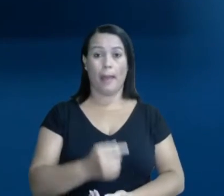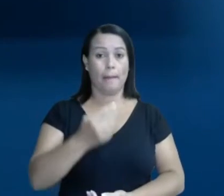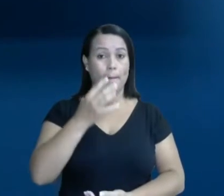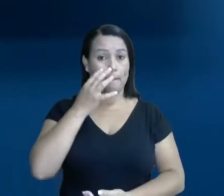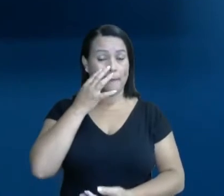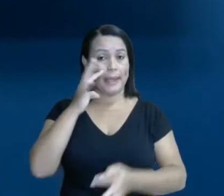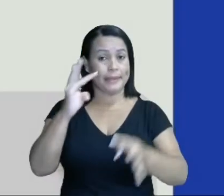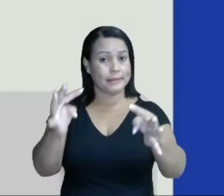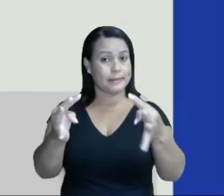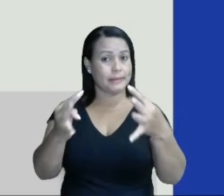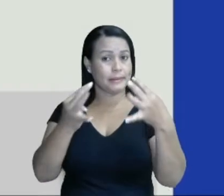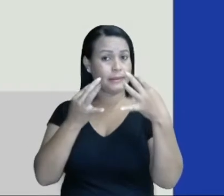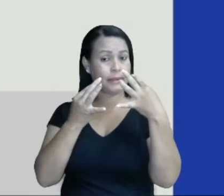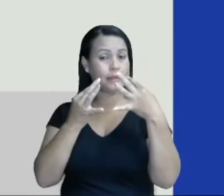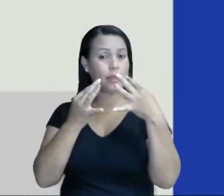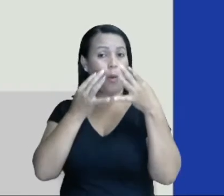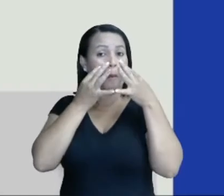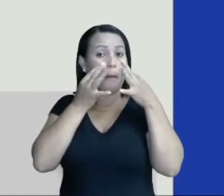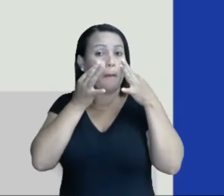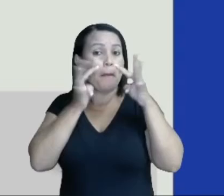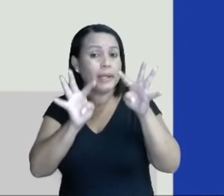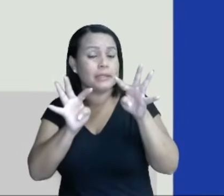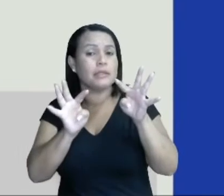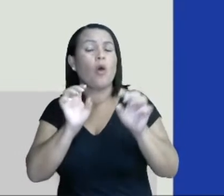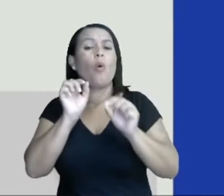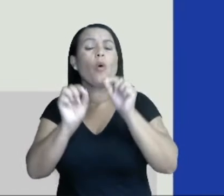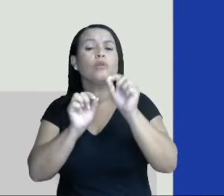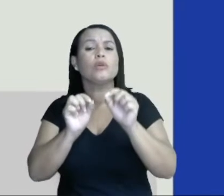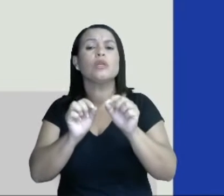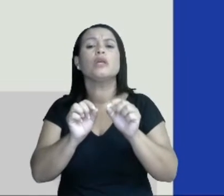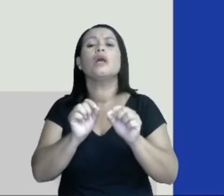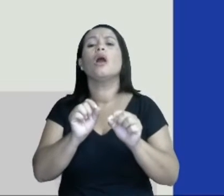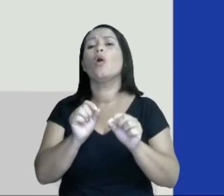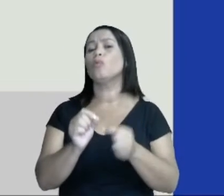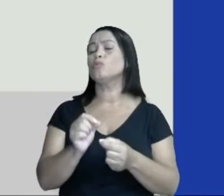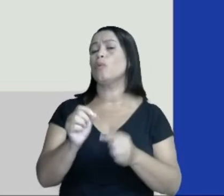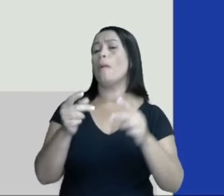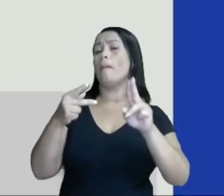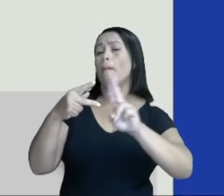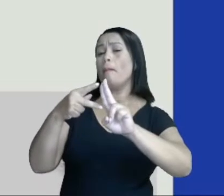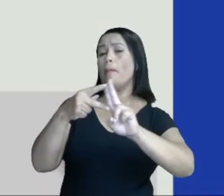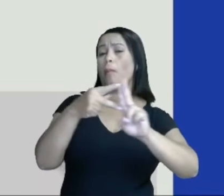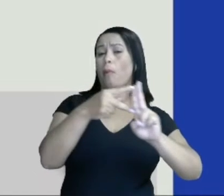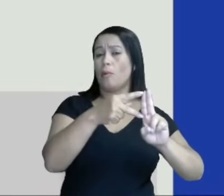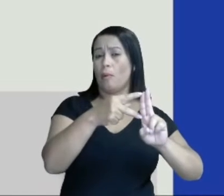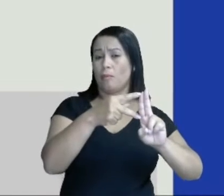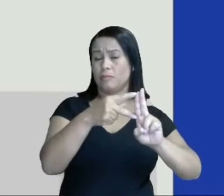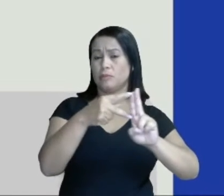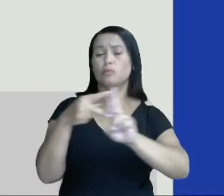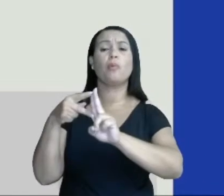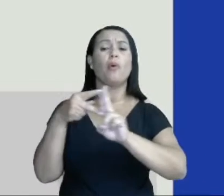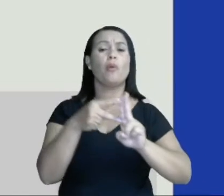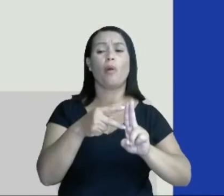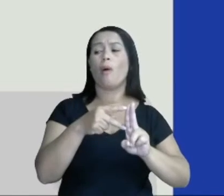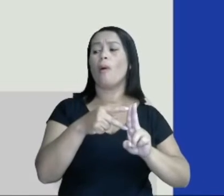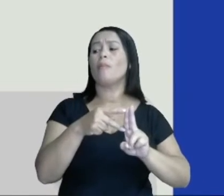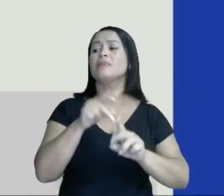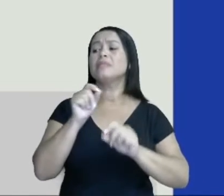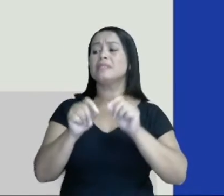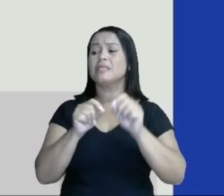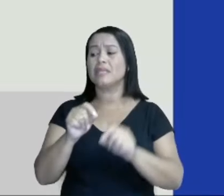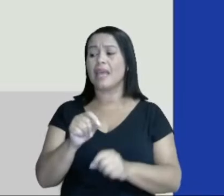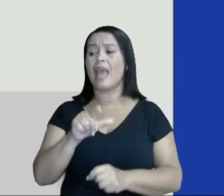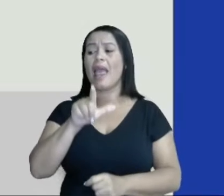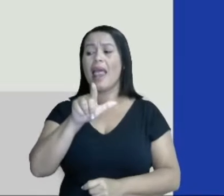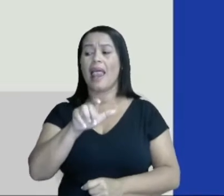Presta atenção. Quando os pronomes le e les, que são os pronomes de